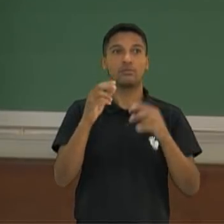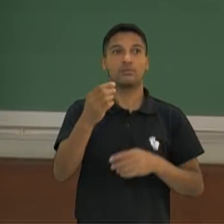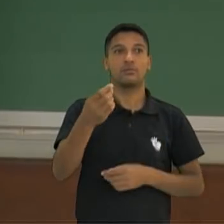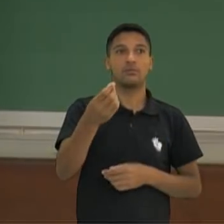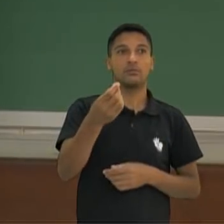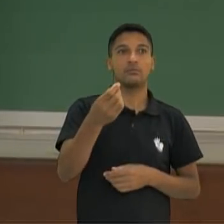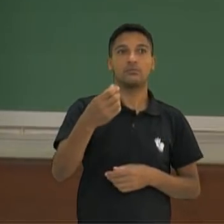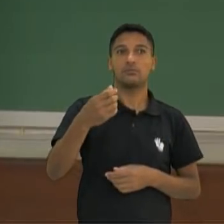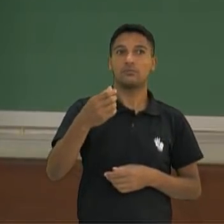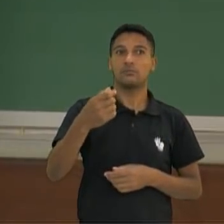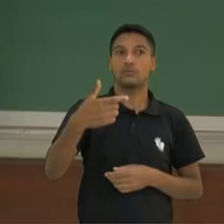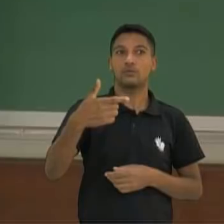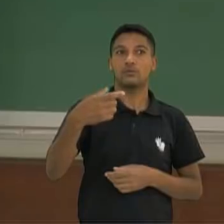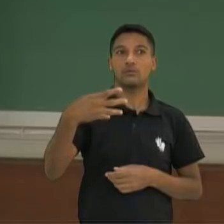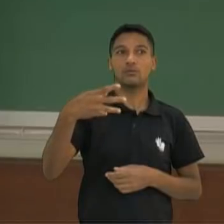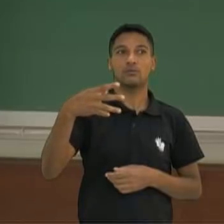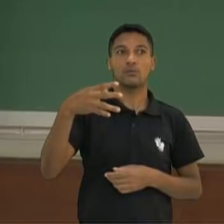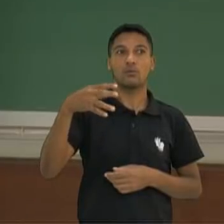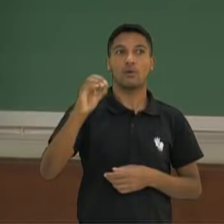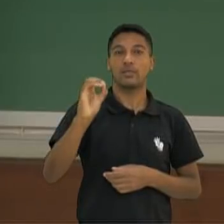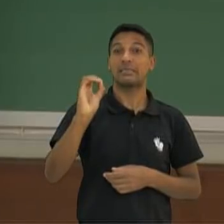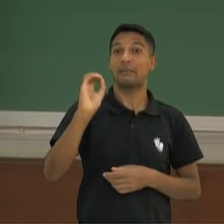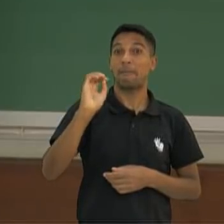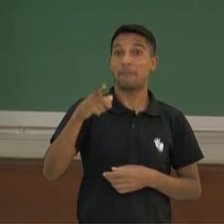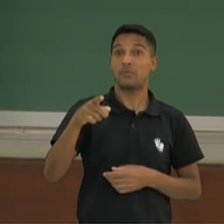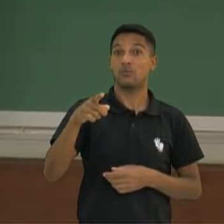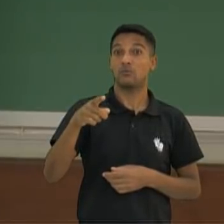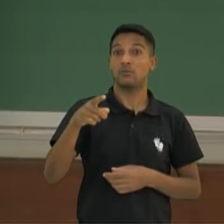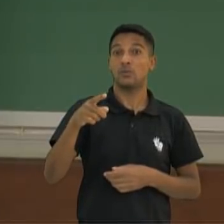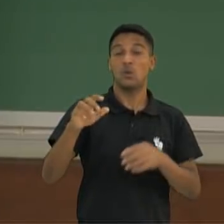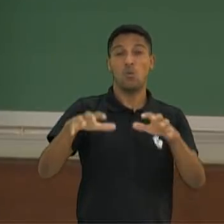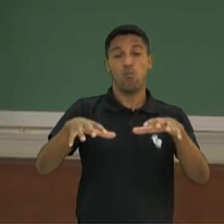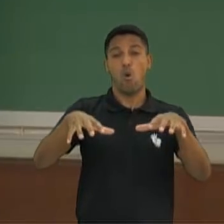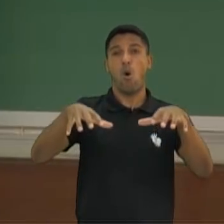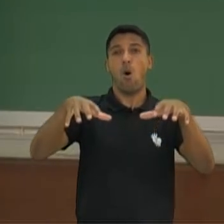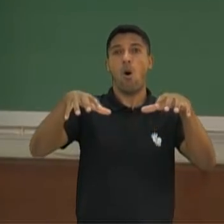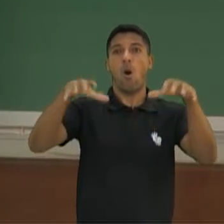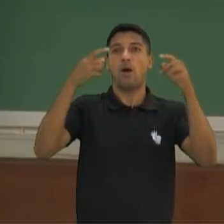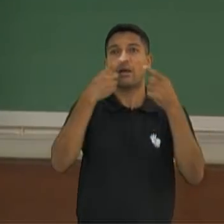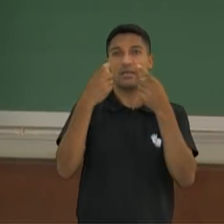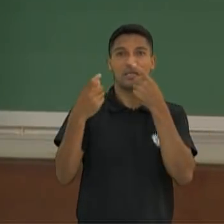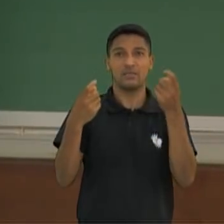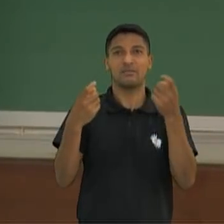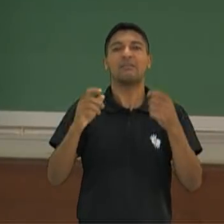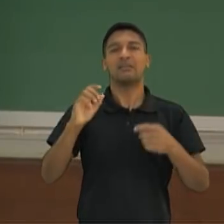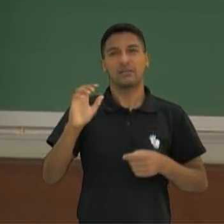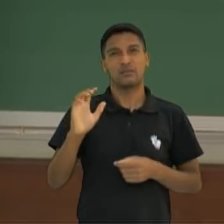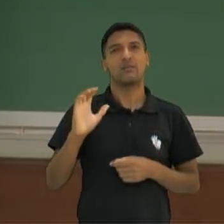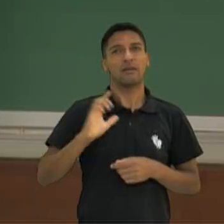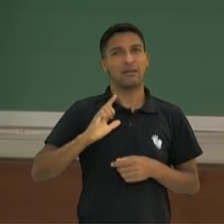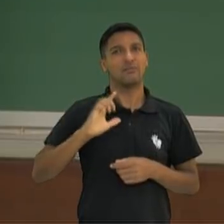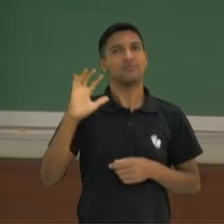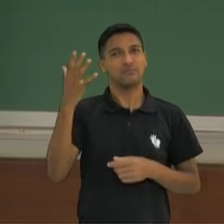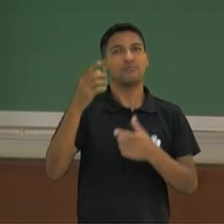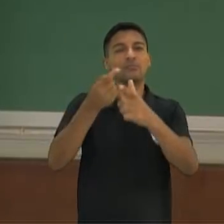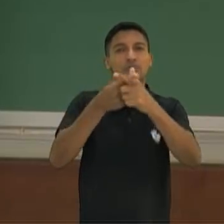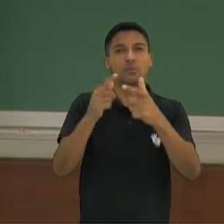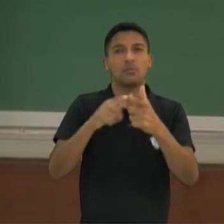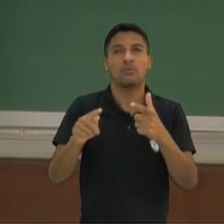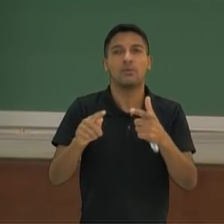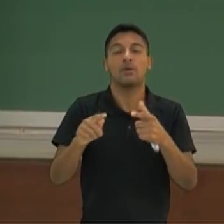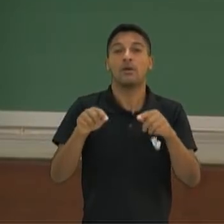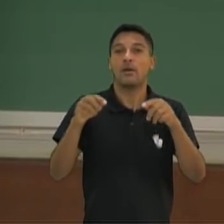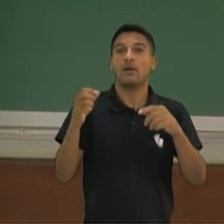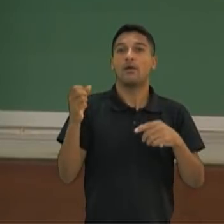população literalmente identificar e perceber a necessidade de separar. A separação já diminui muito o volume